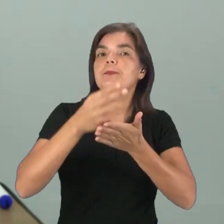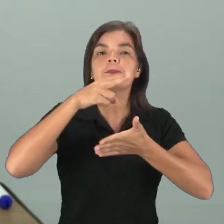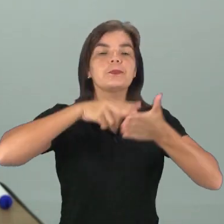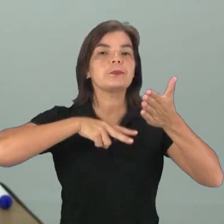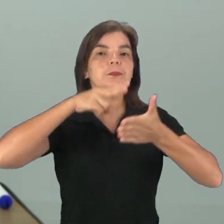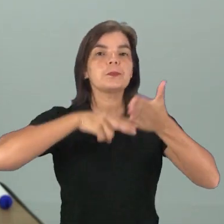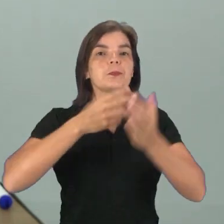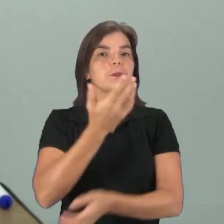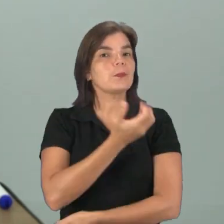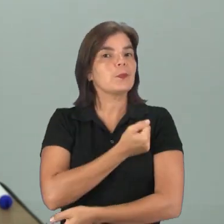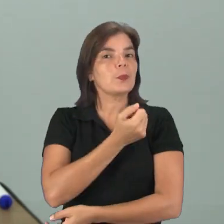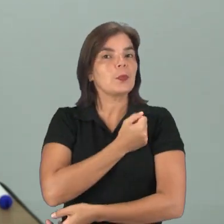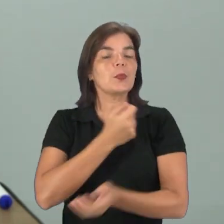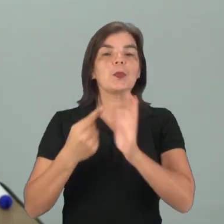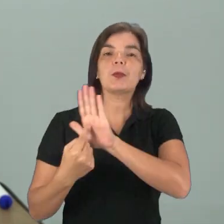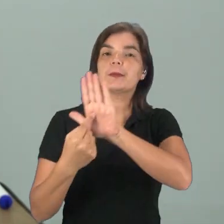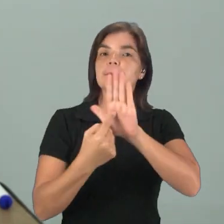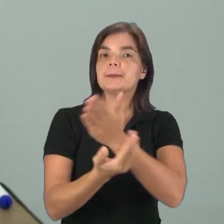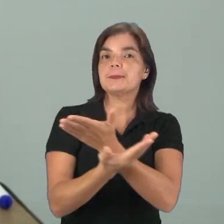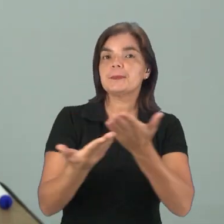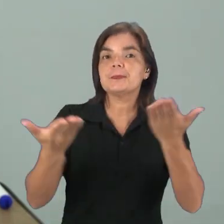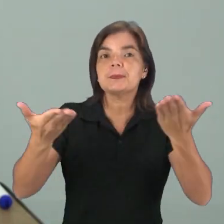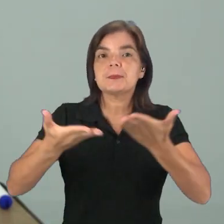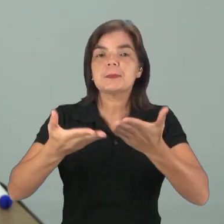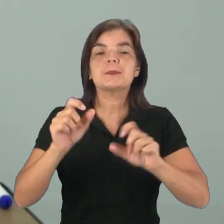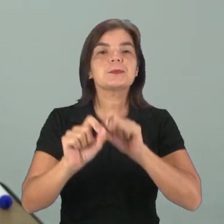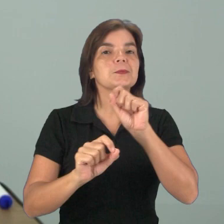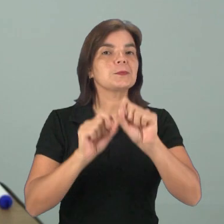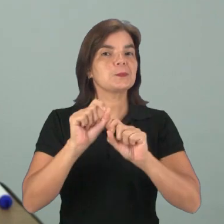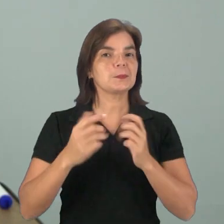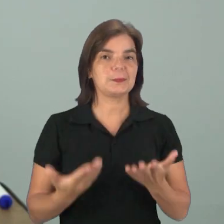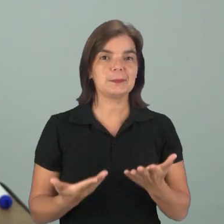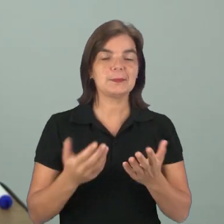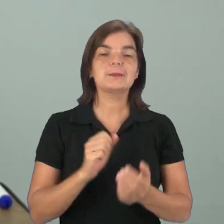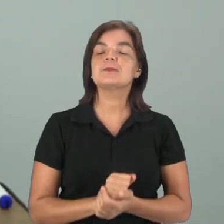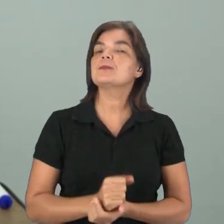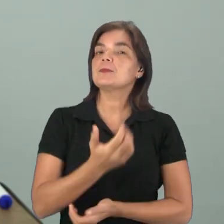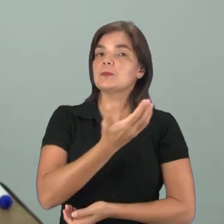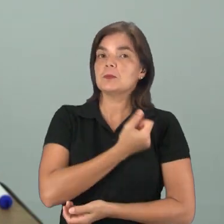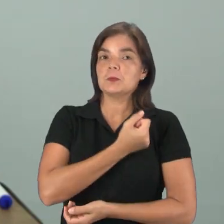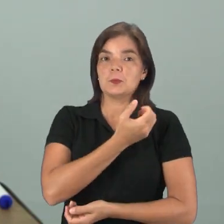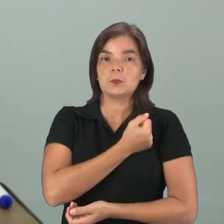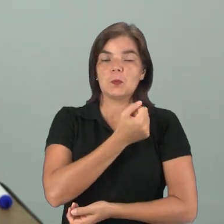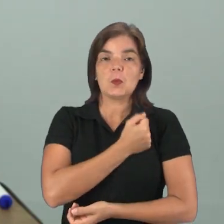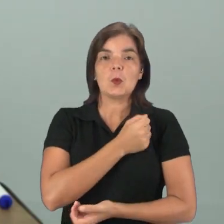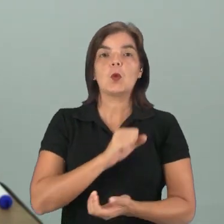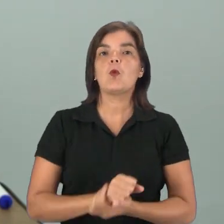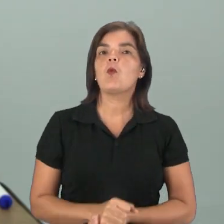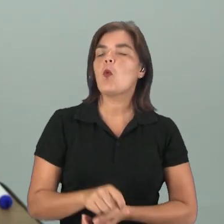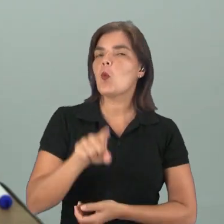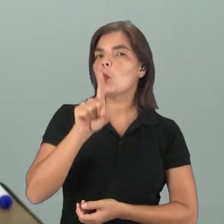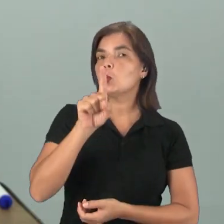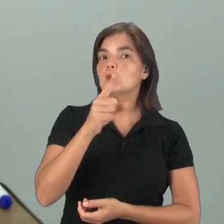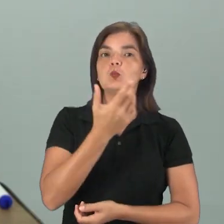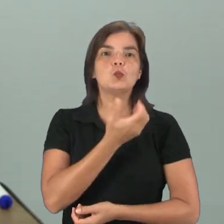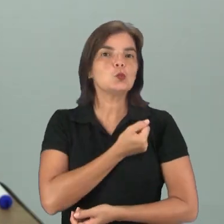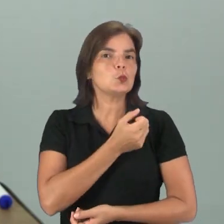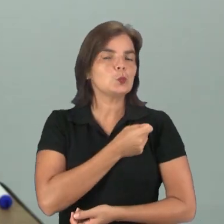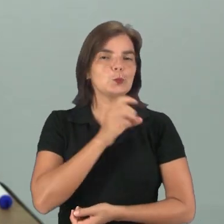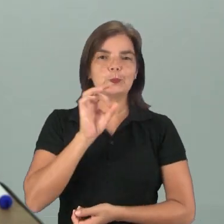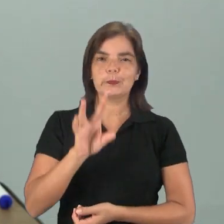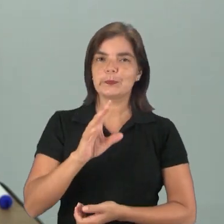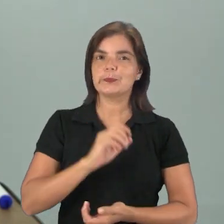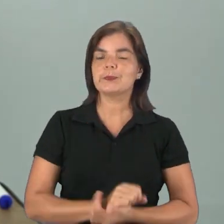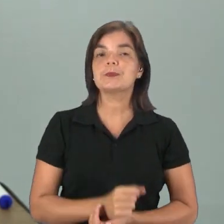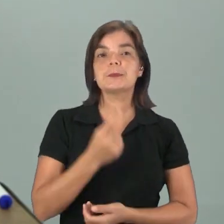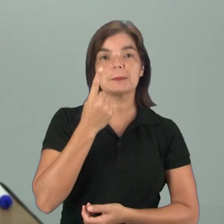desses números. E o que eu quero mostrar para vocês agora é os números com apenas um algarismo, tá bom?